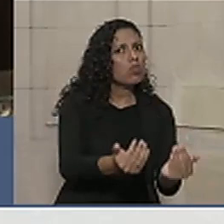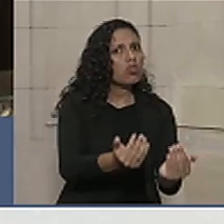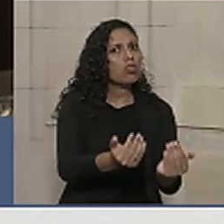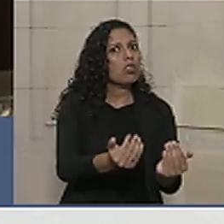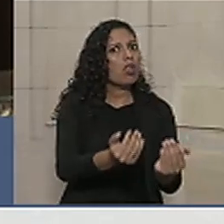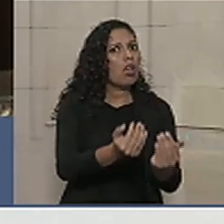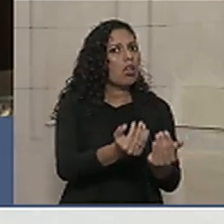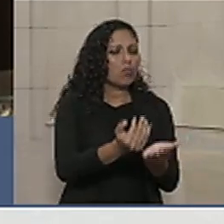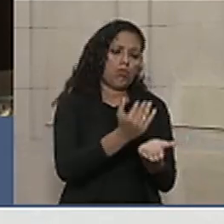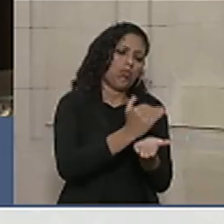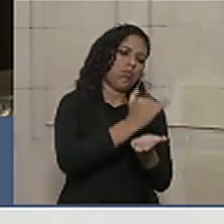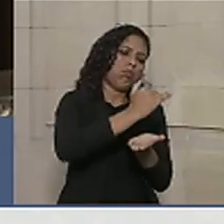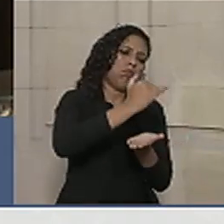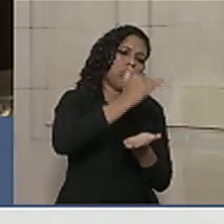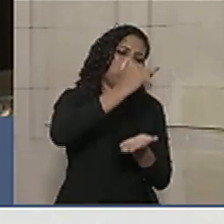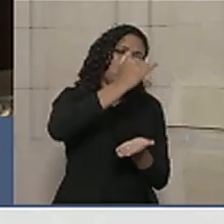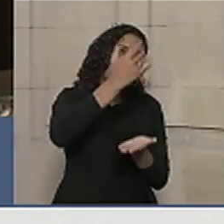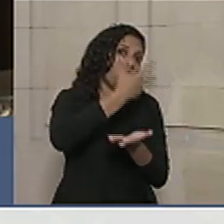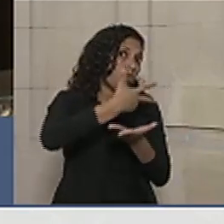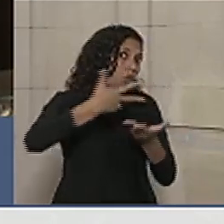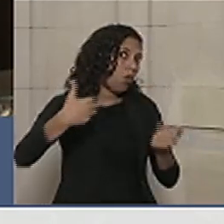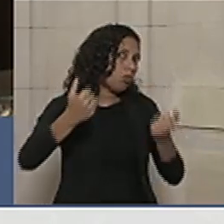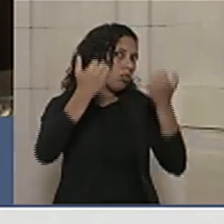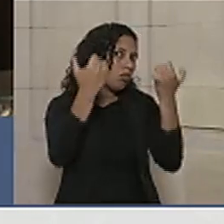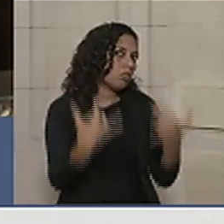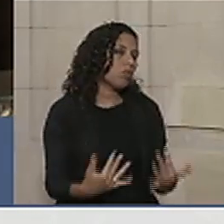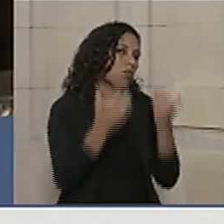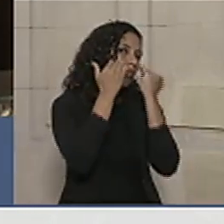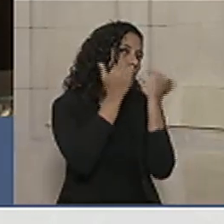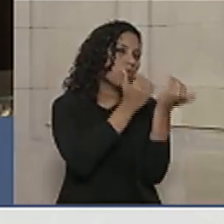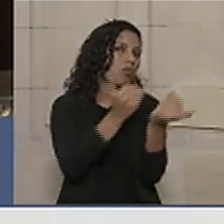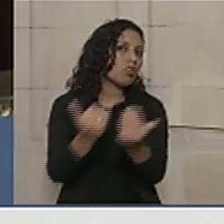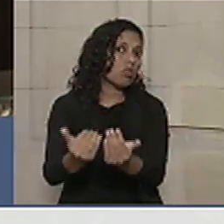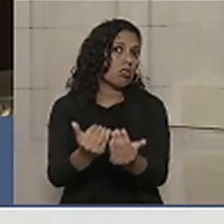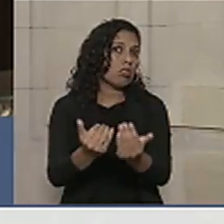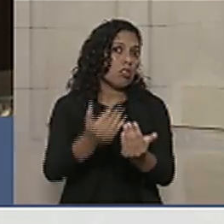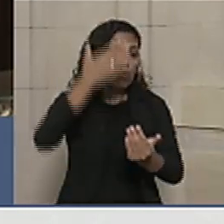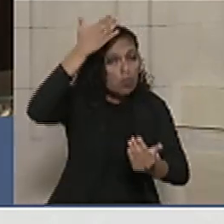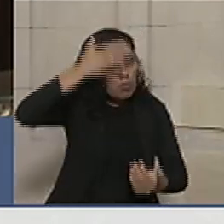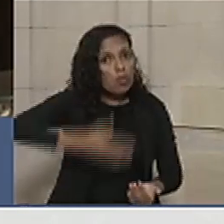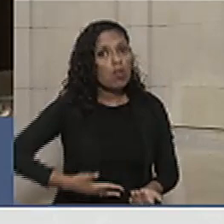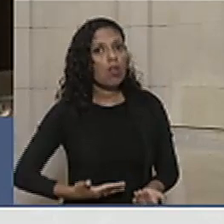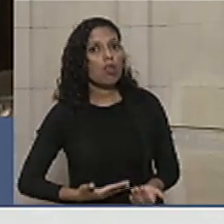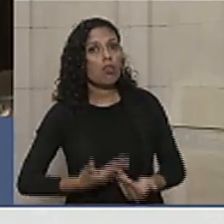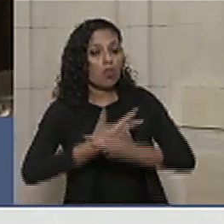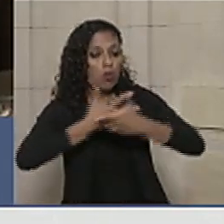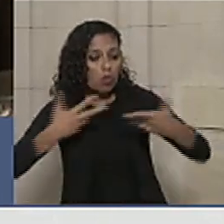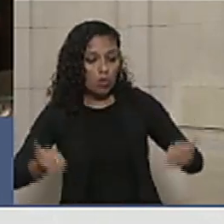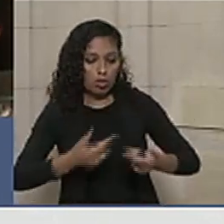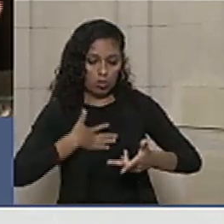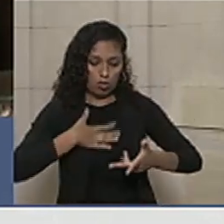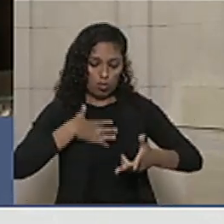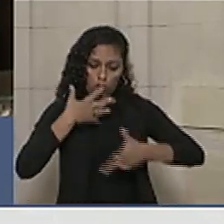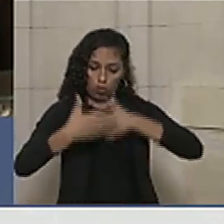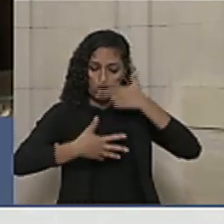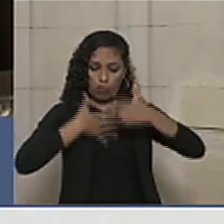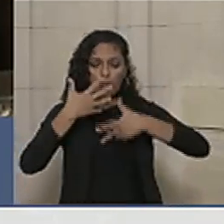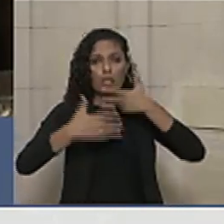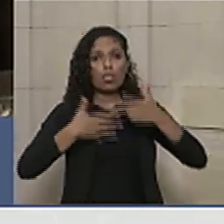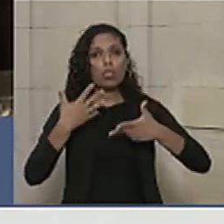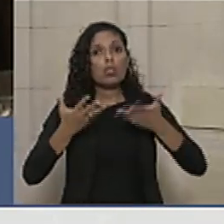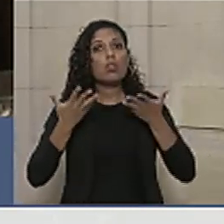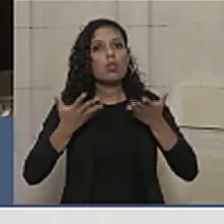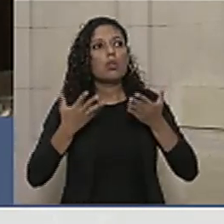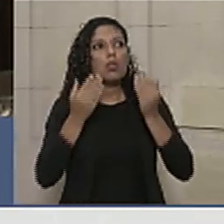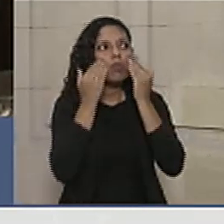maior volume de dados possíveis que comprovem tudo aquilo que a gente